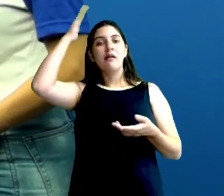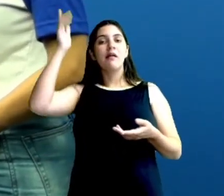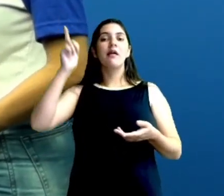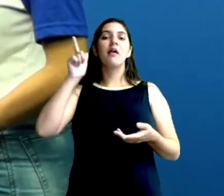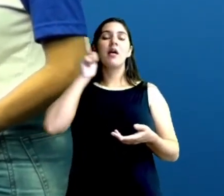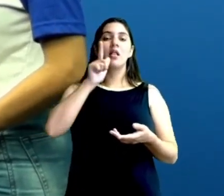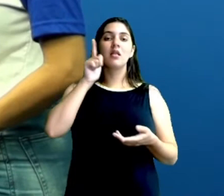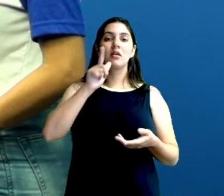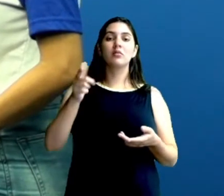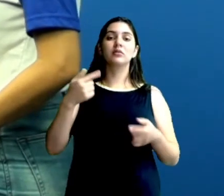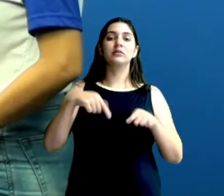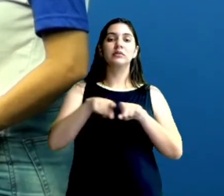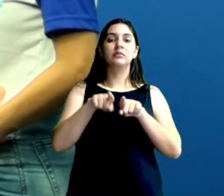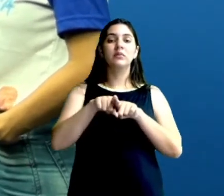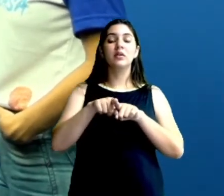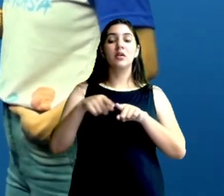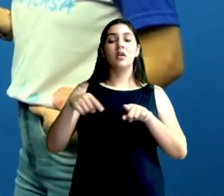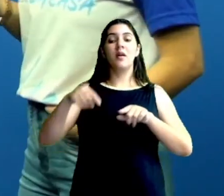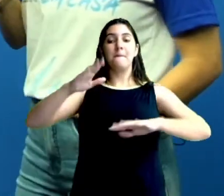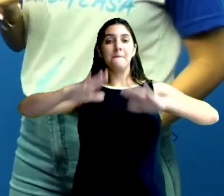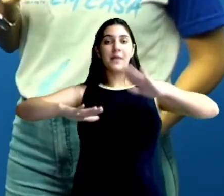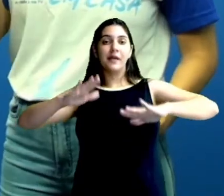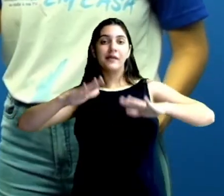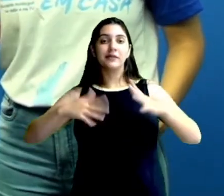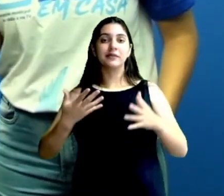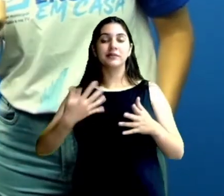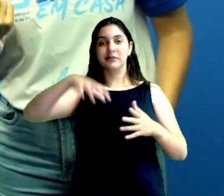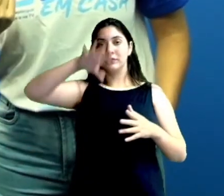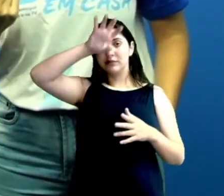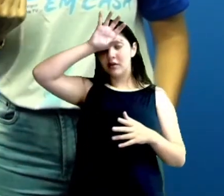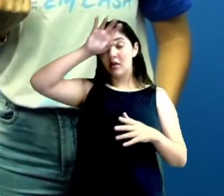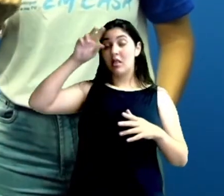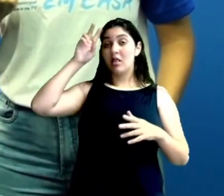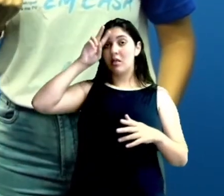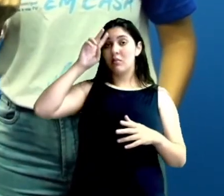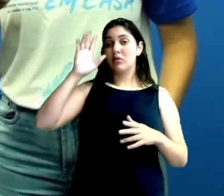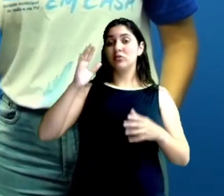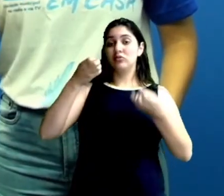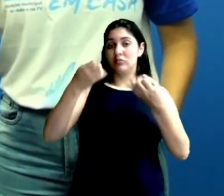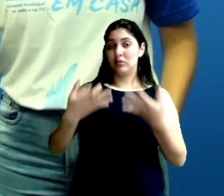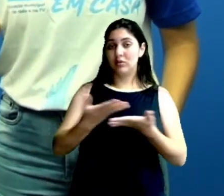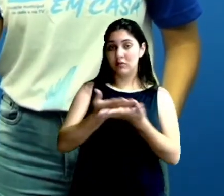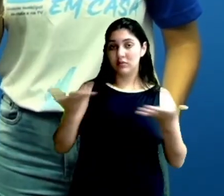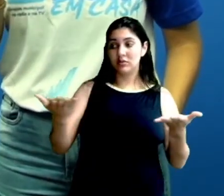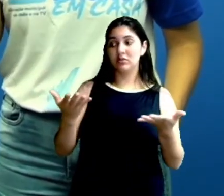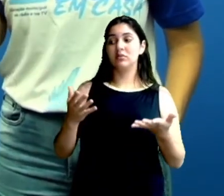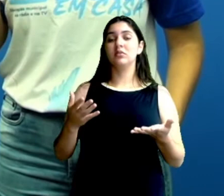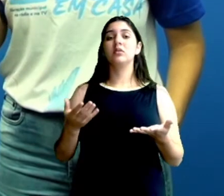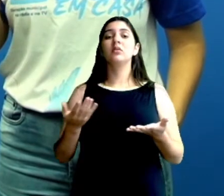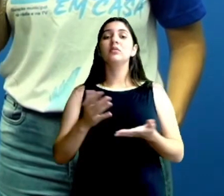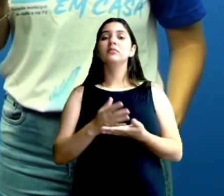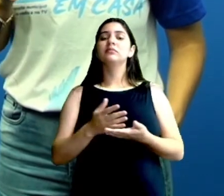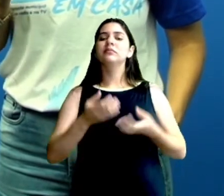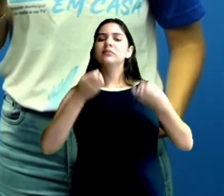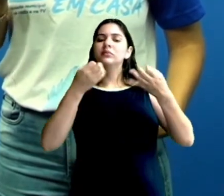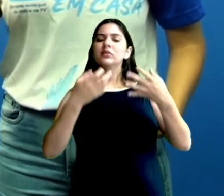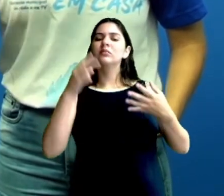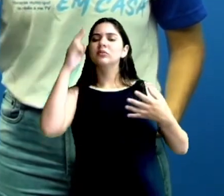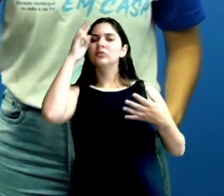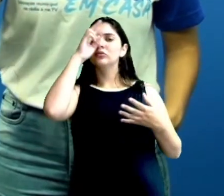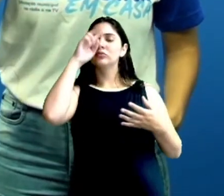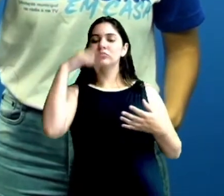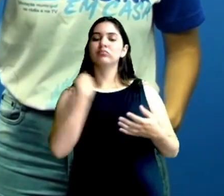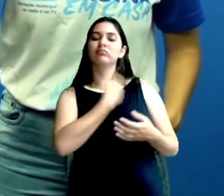Ceará e uma parte da Bahia. Lembra quando eu disse a vocês que, falando ali sobre a história do nosso